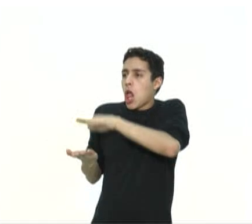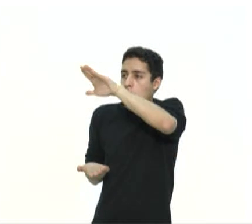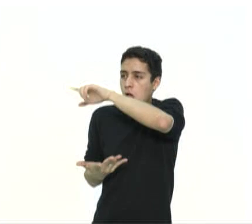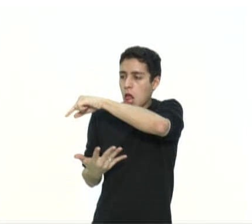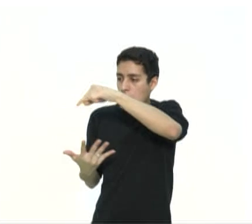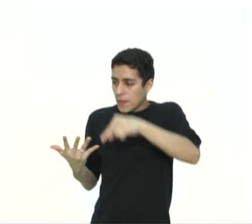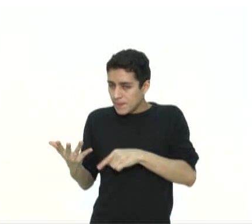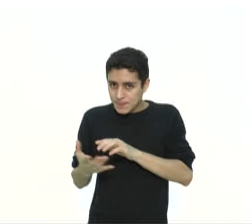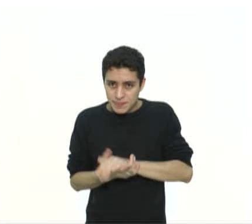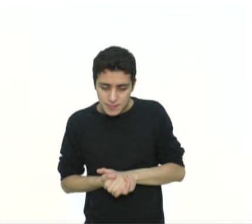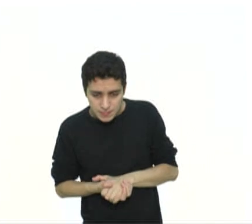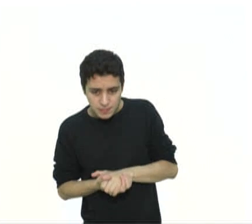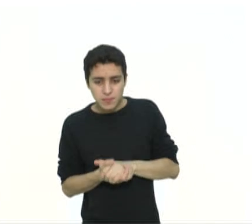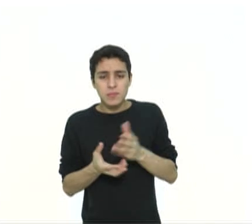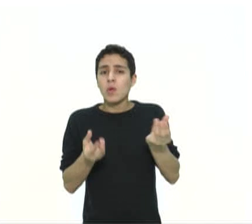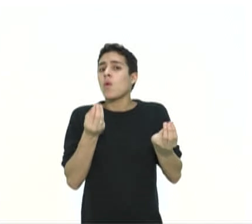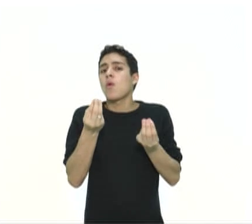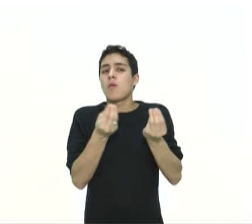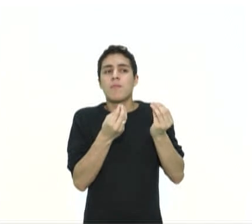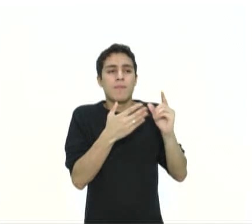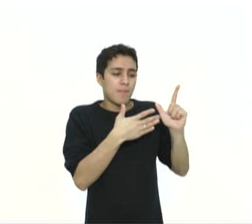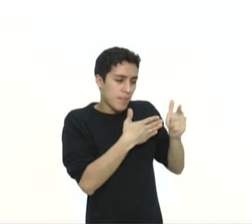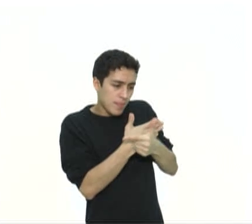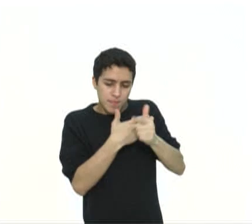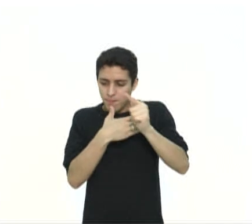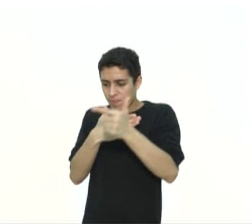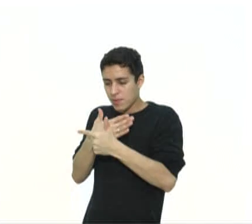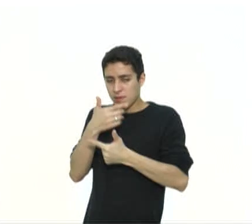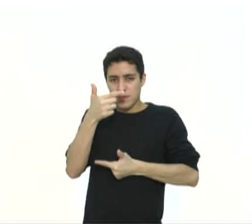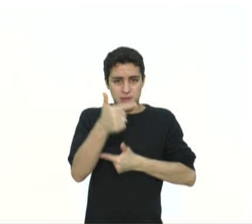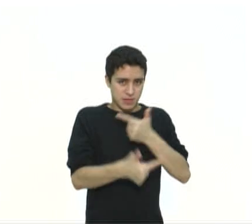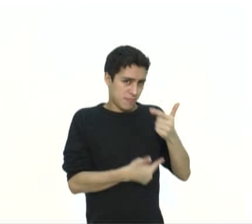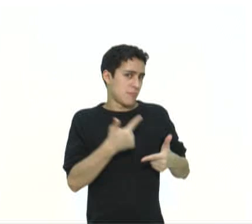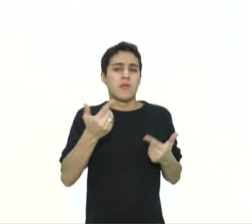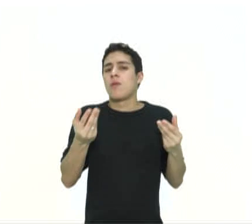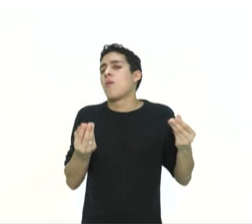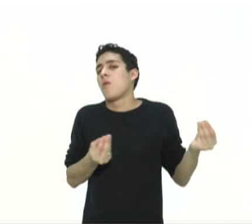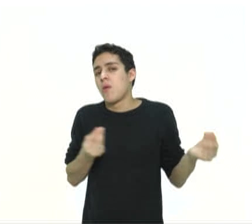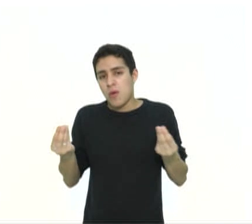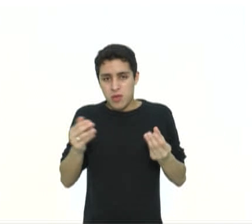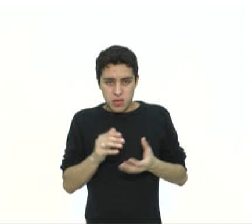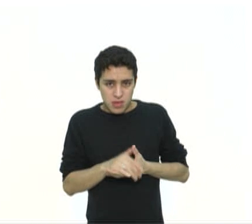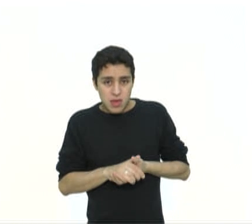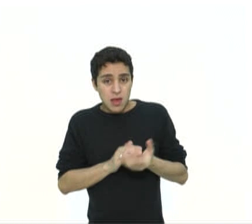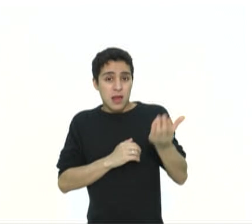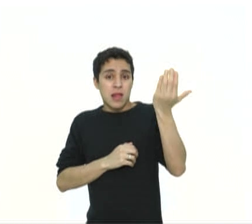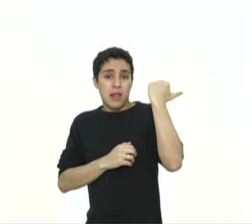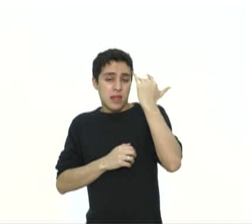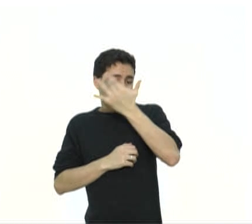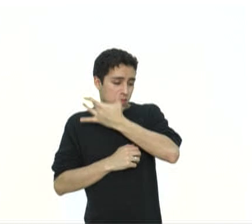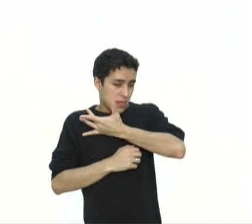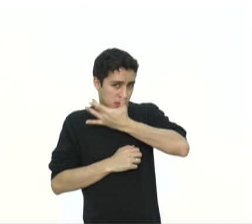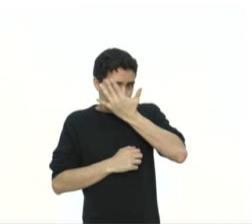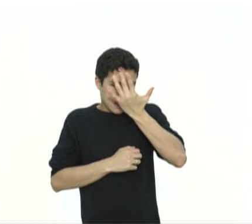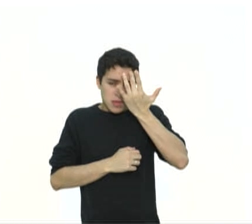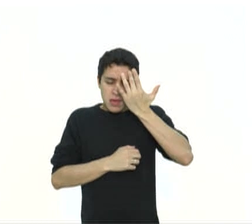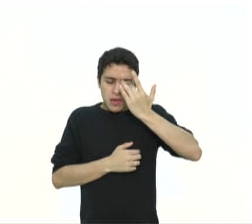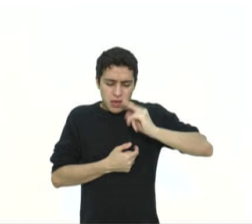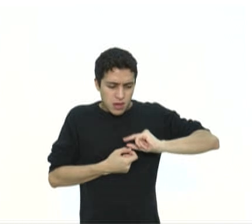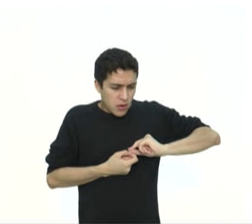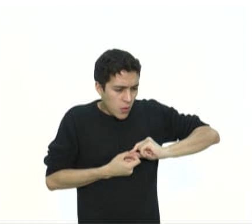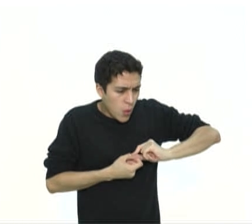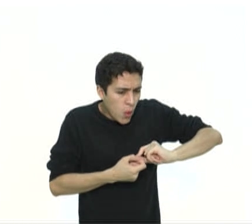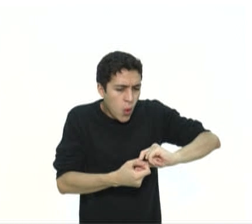presença da divisão social do trabalho o trabalhador desempenhava é construir a produz ia